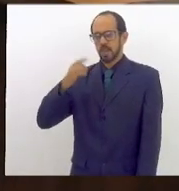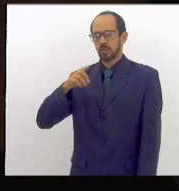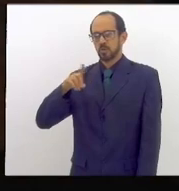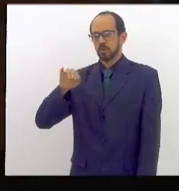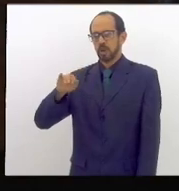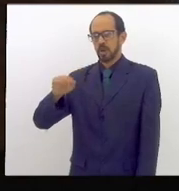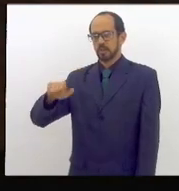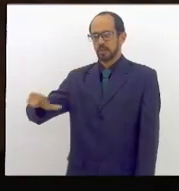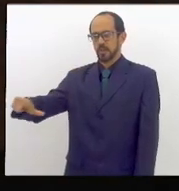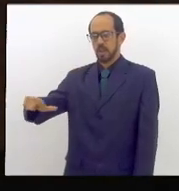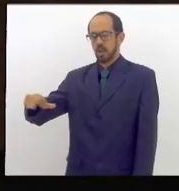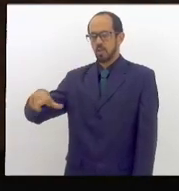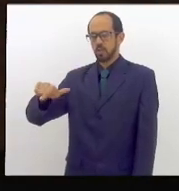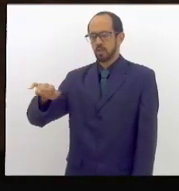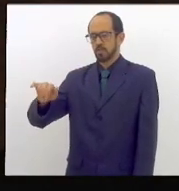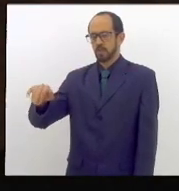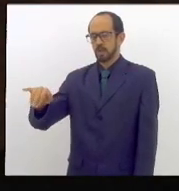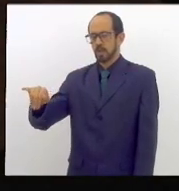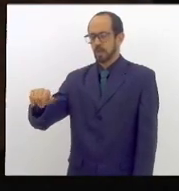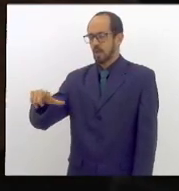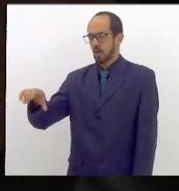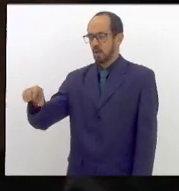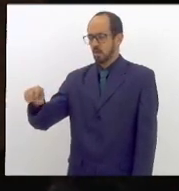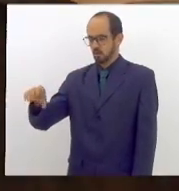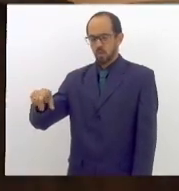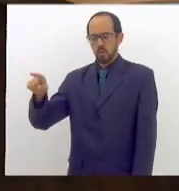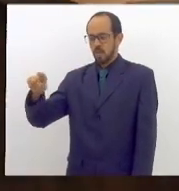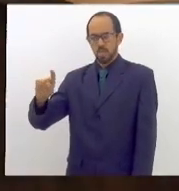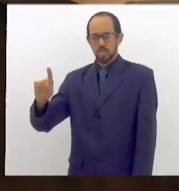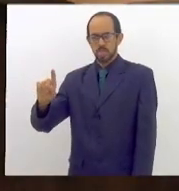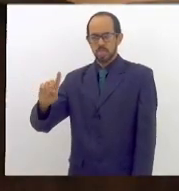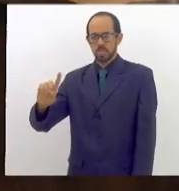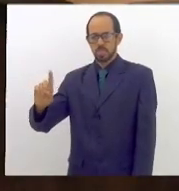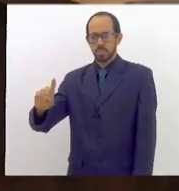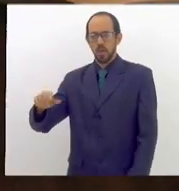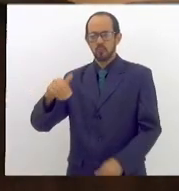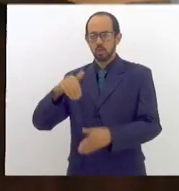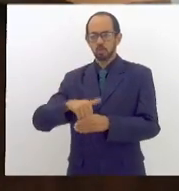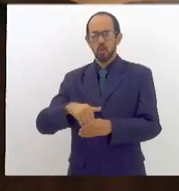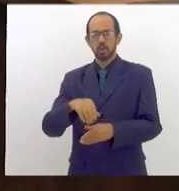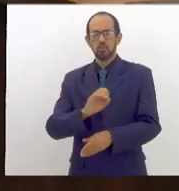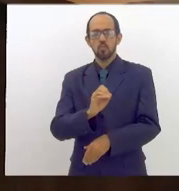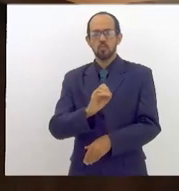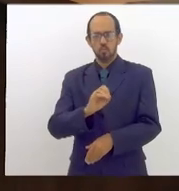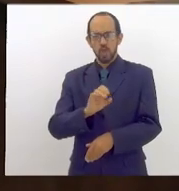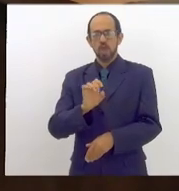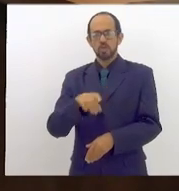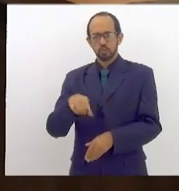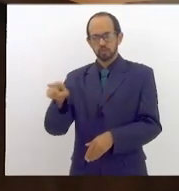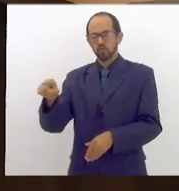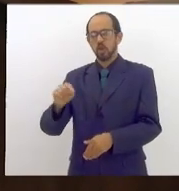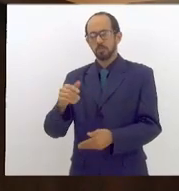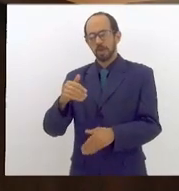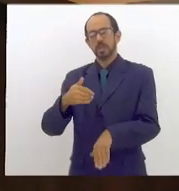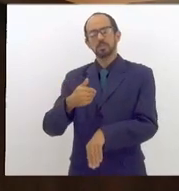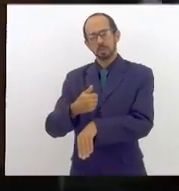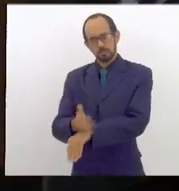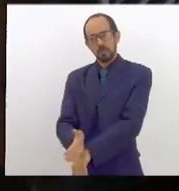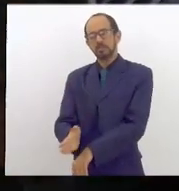a gente o tempo todo nem uma colherzinha de chá só para passar das 19 horas